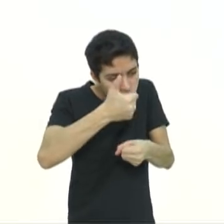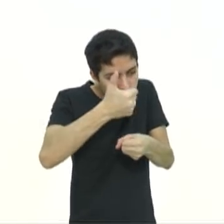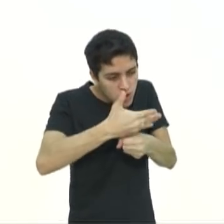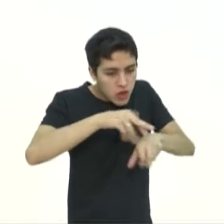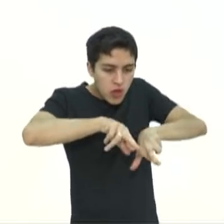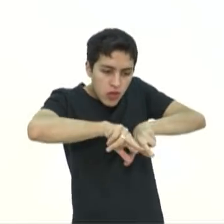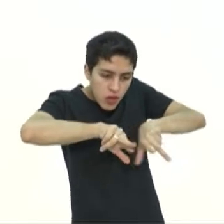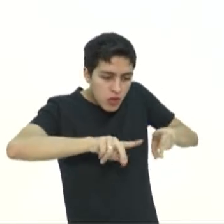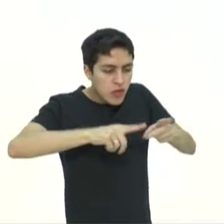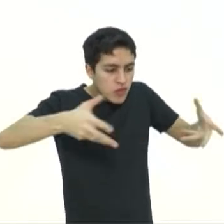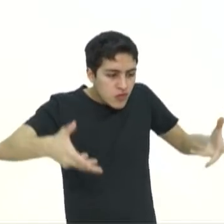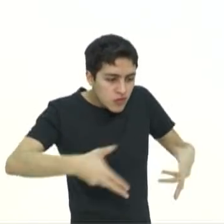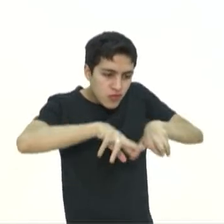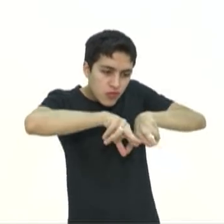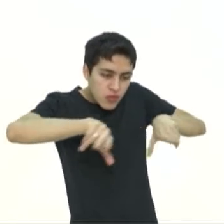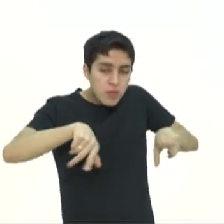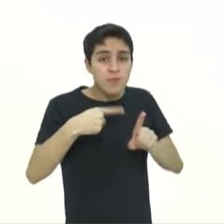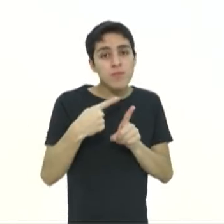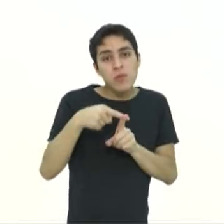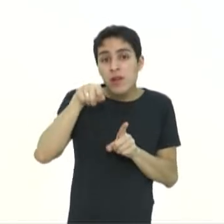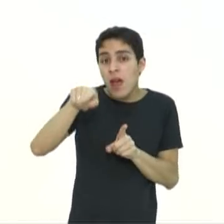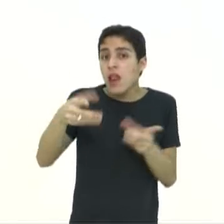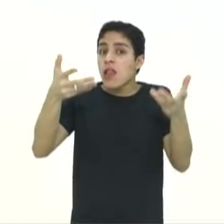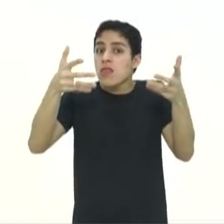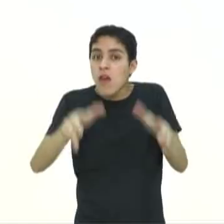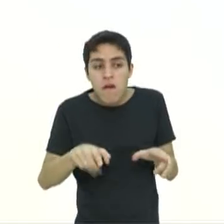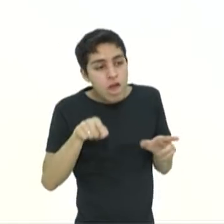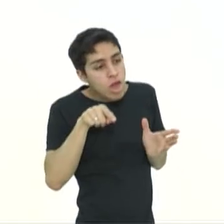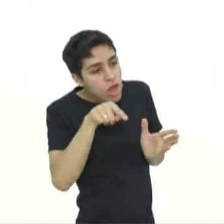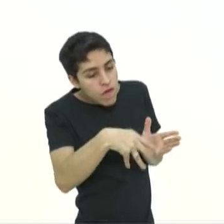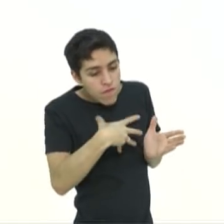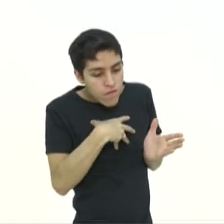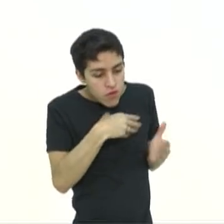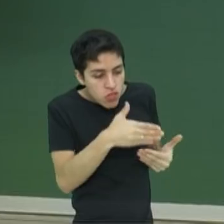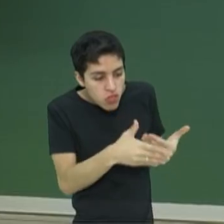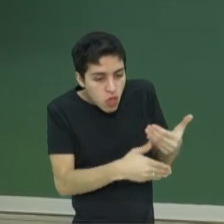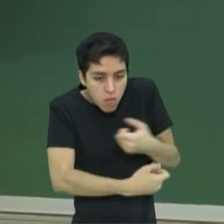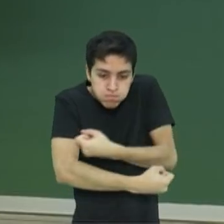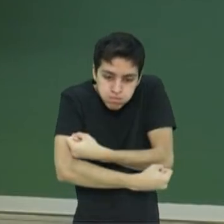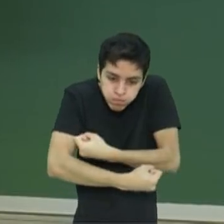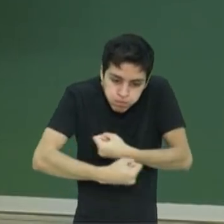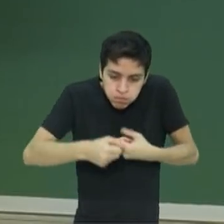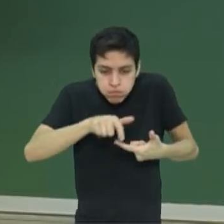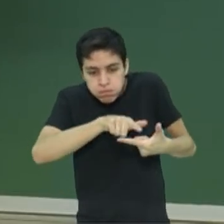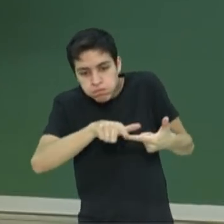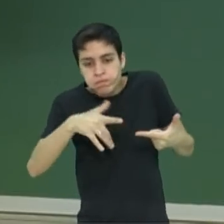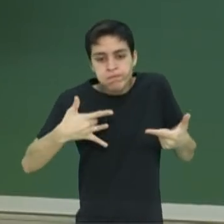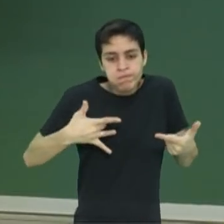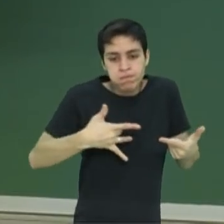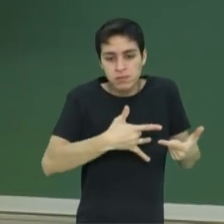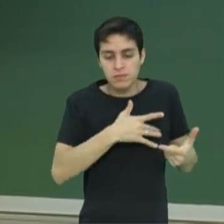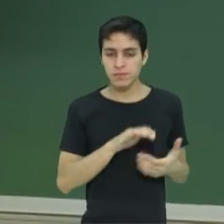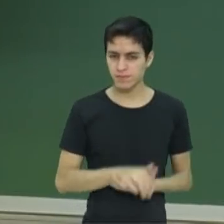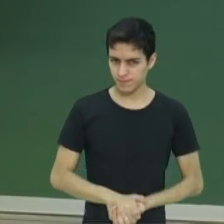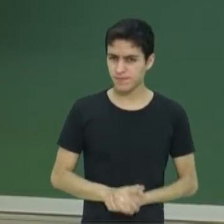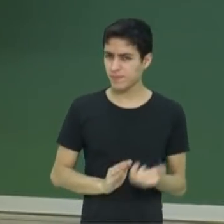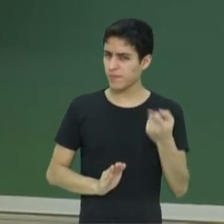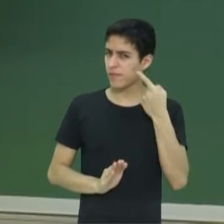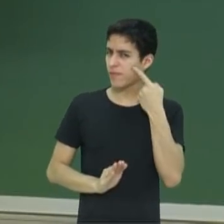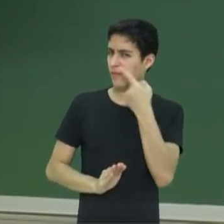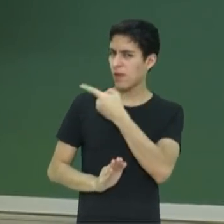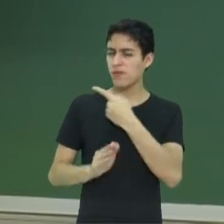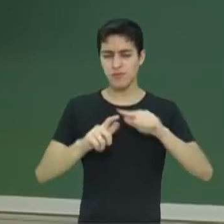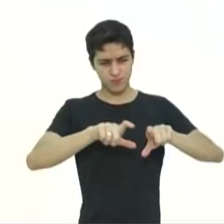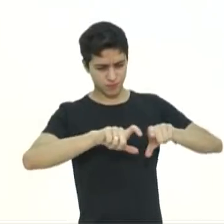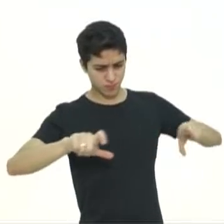com sobrepeso e tenha problemas de saúde. Isso mesmo, relembre, veja comigo cada trecho. A mãe